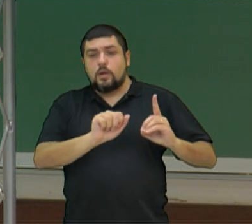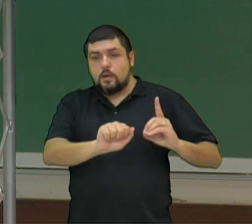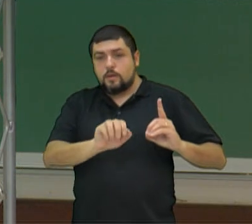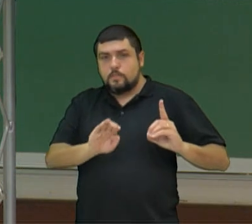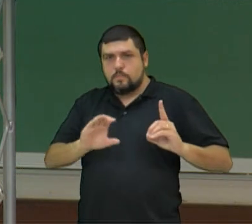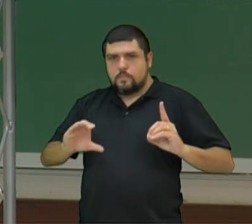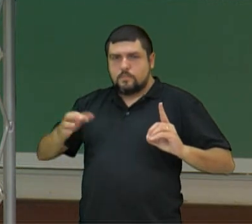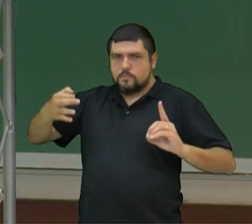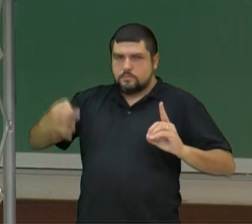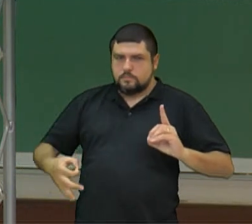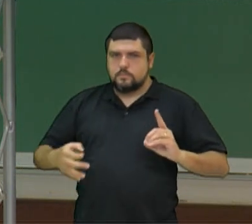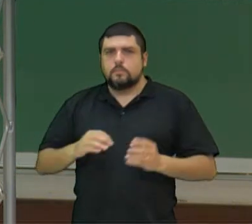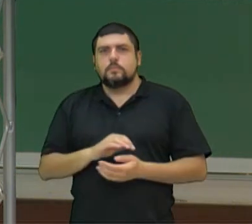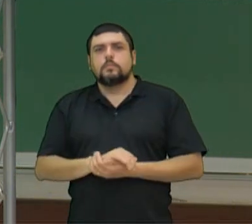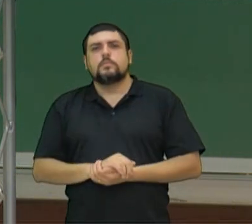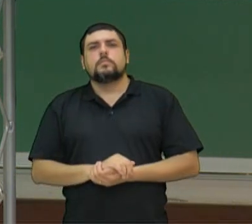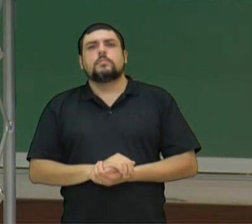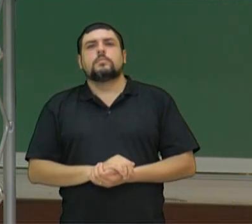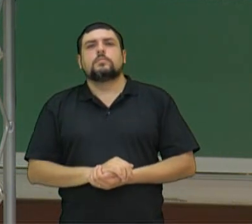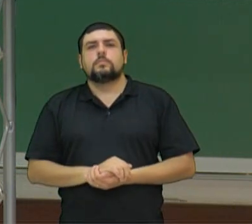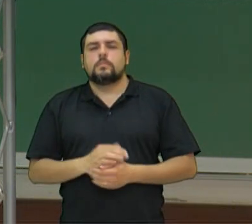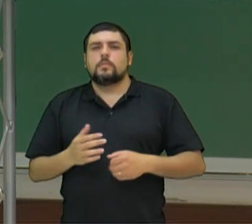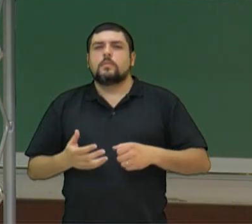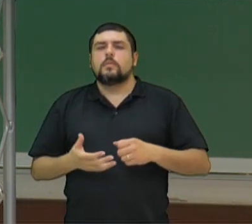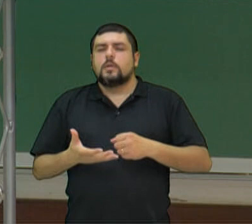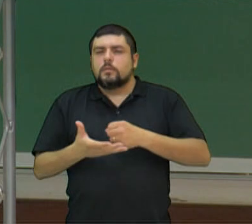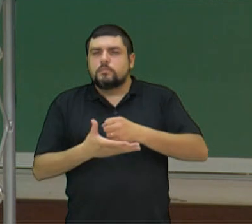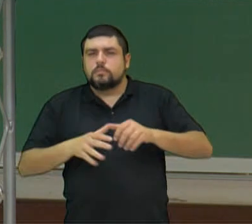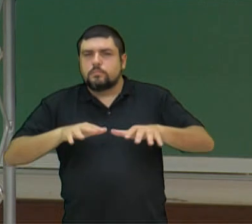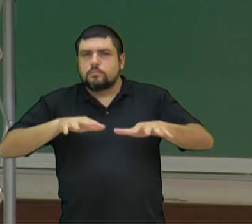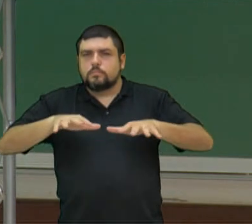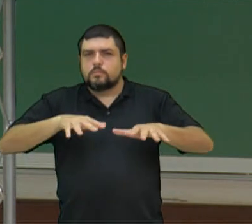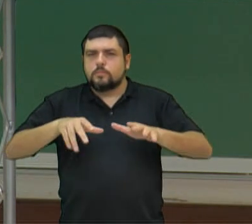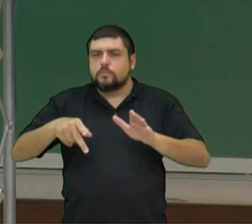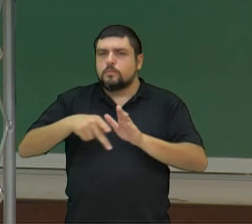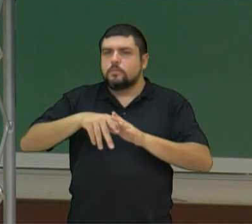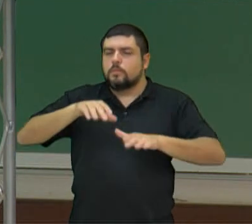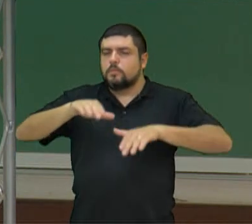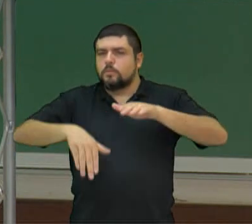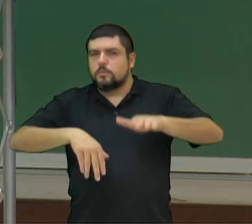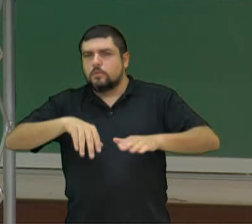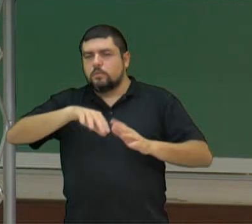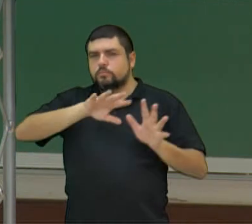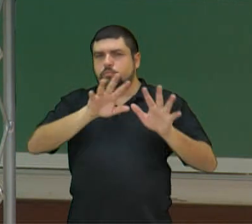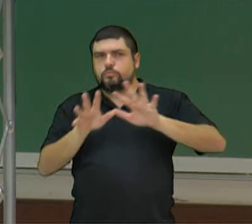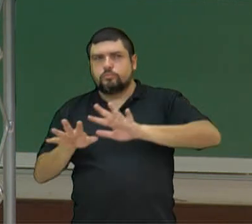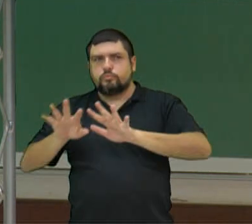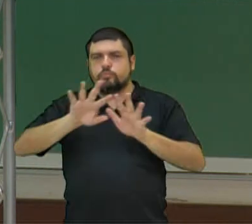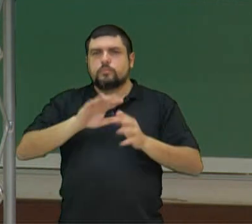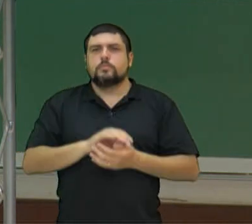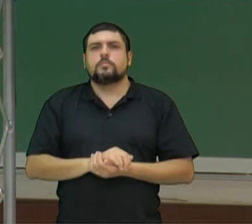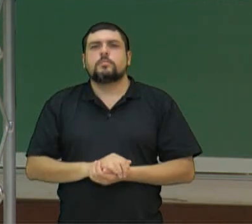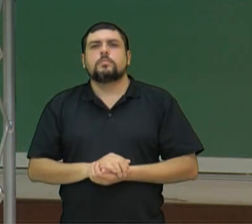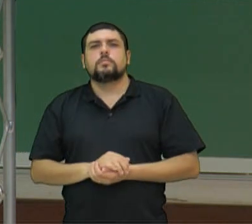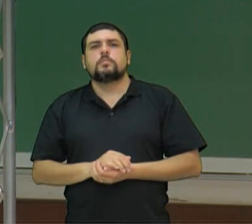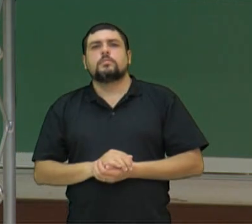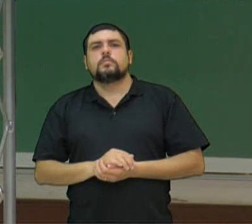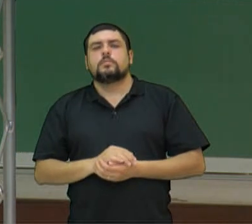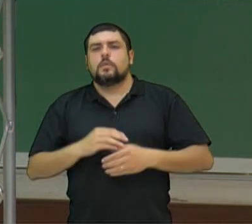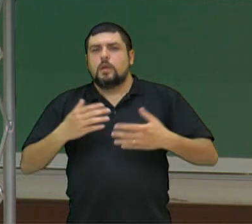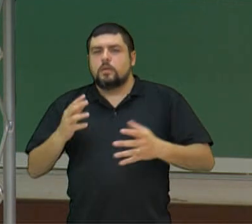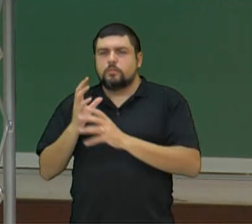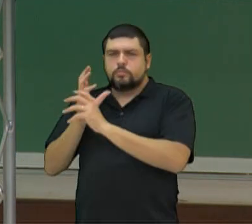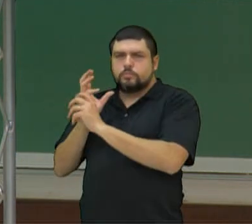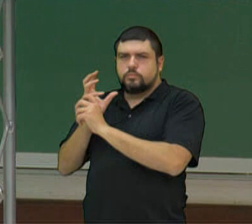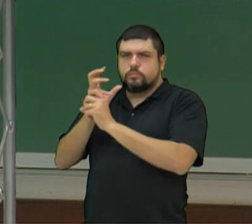sim, movimentos do nado sincronizado. Vamos relembrar, então, um pouquinho sobre esse esporte